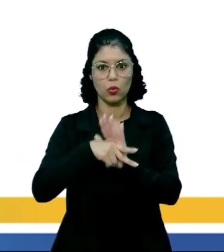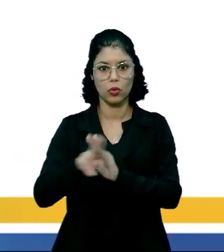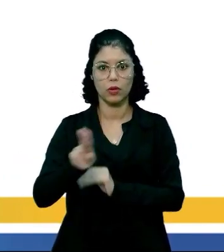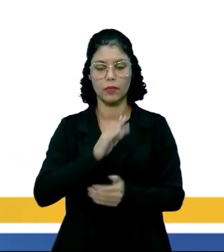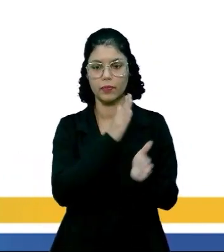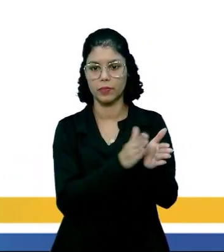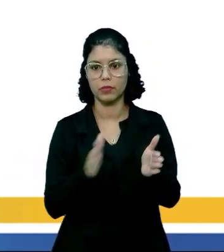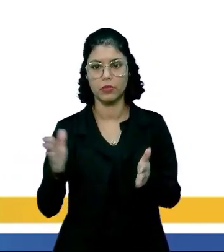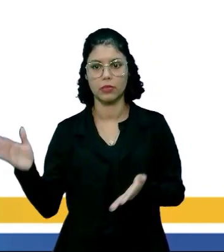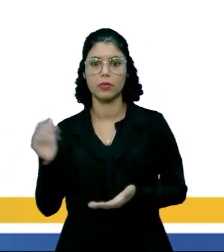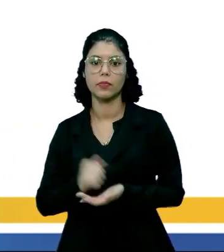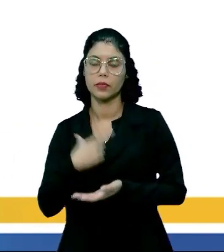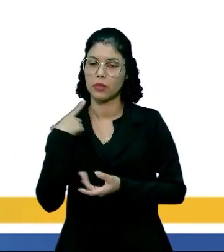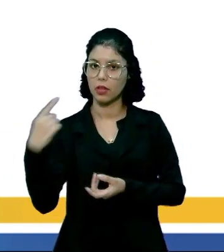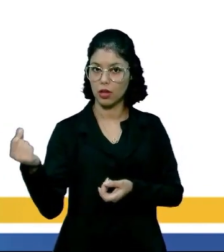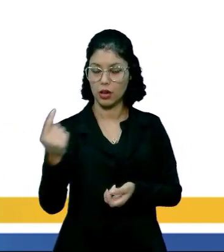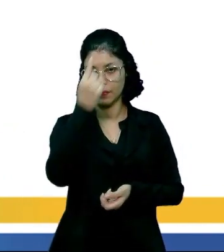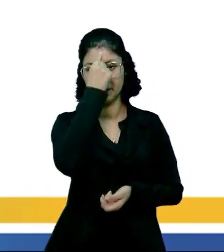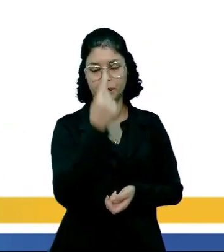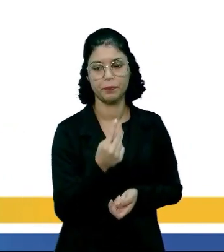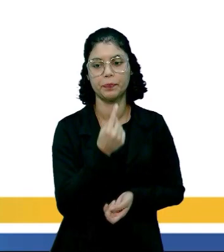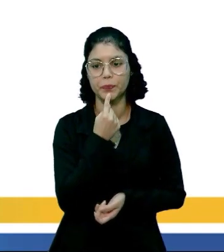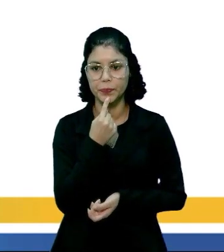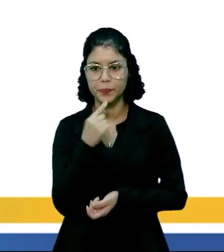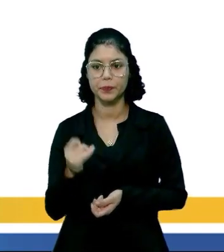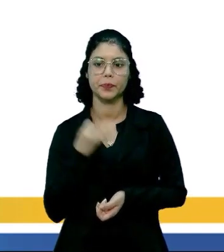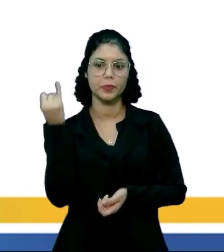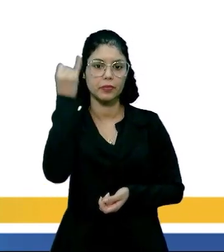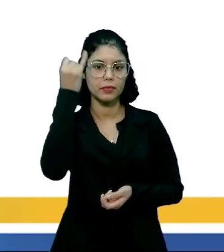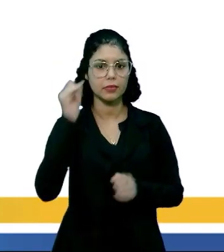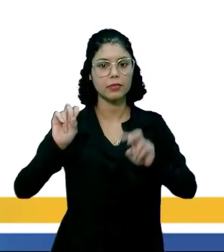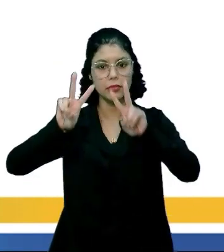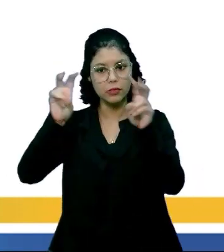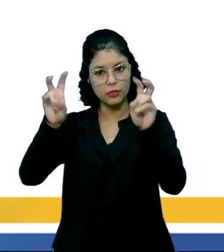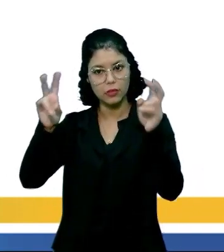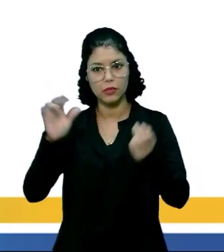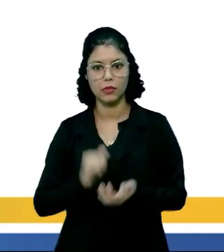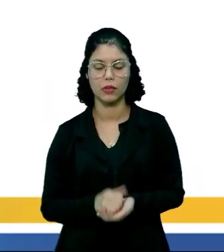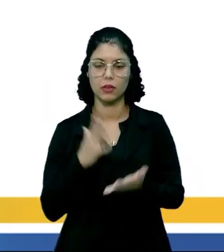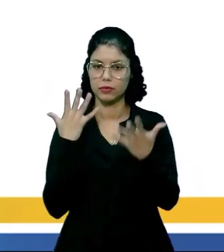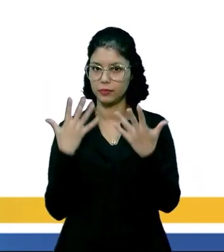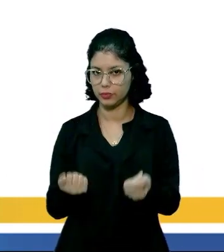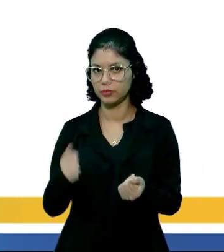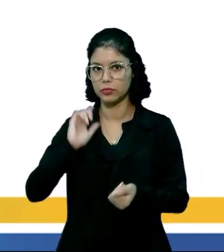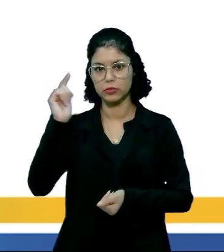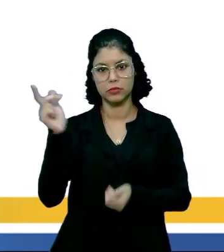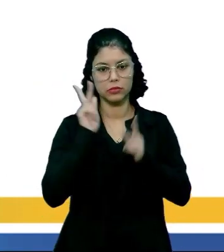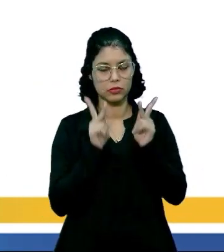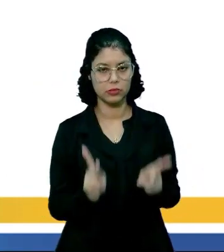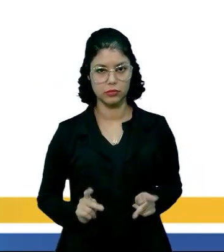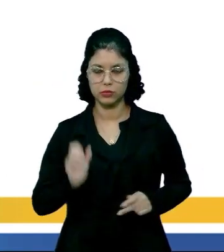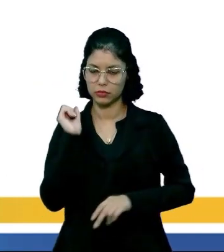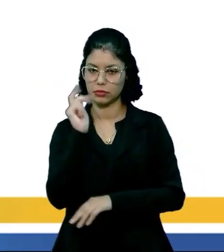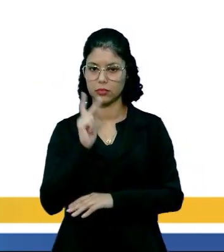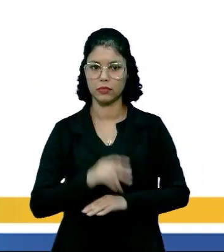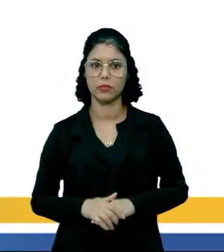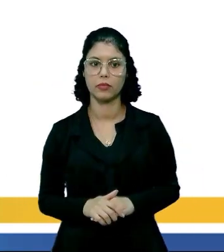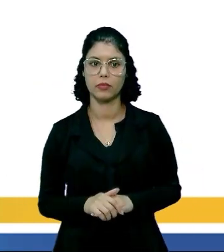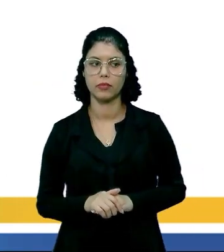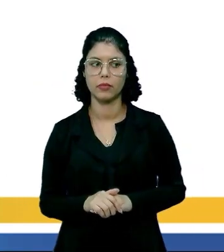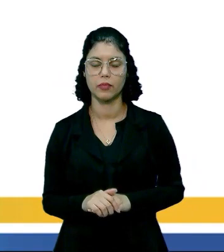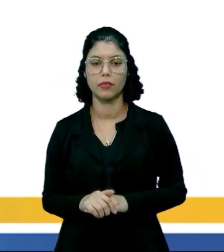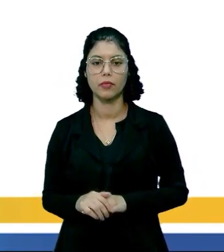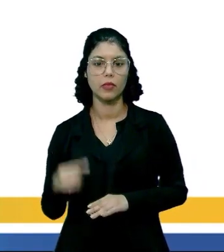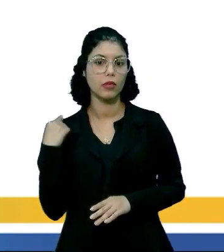várias faces. O autor sai da sua figura principal e aborda e adota outras posturas, tá? É de